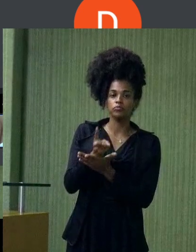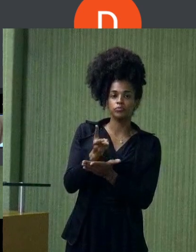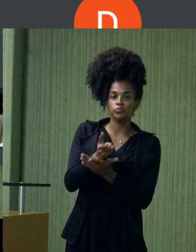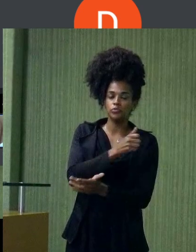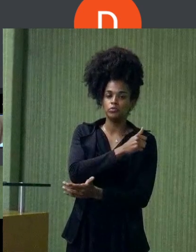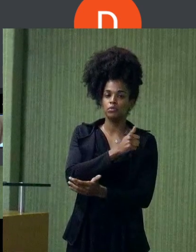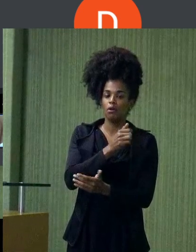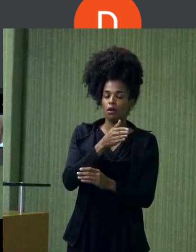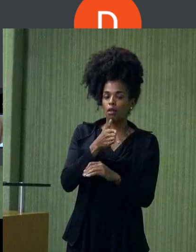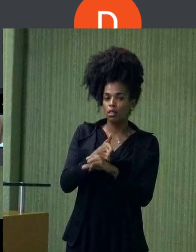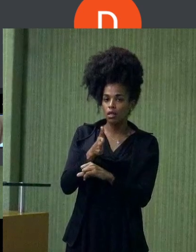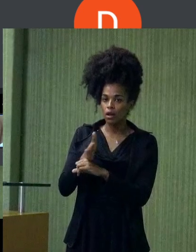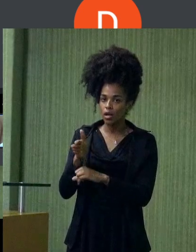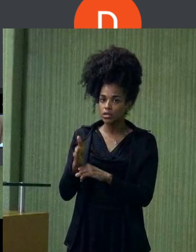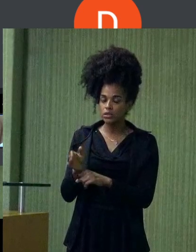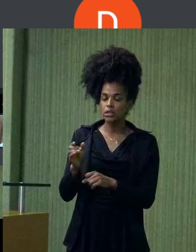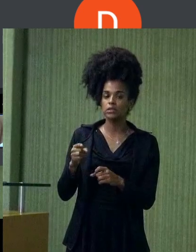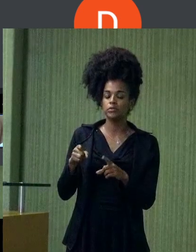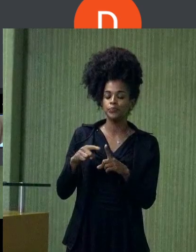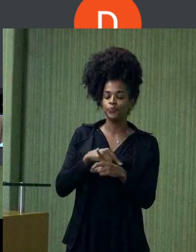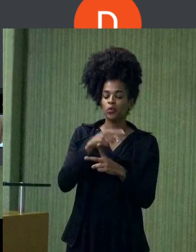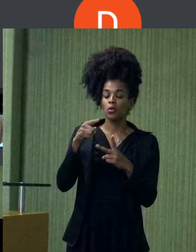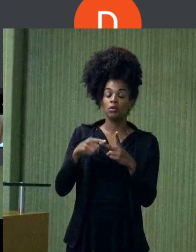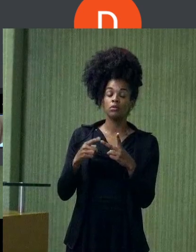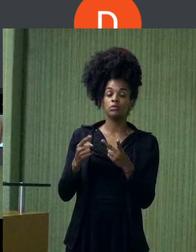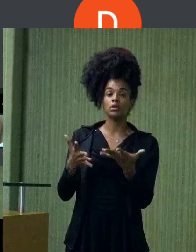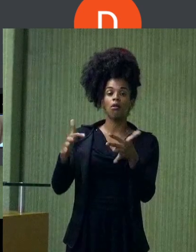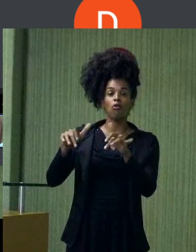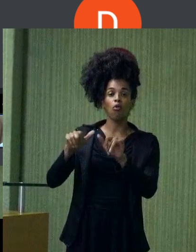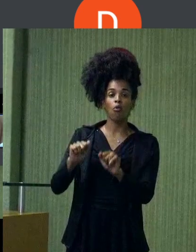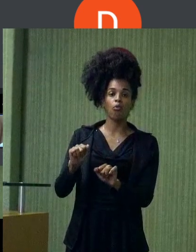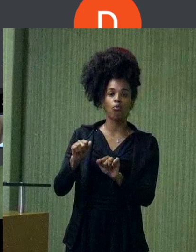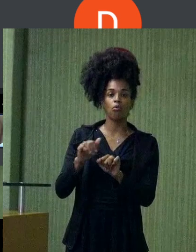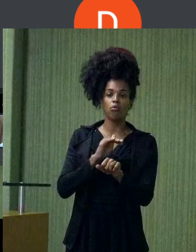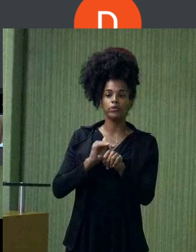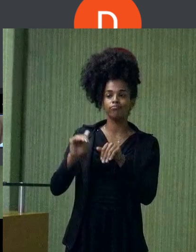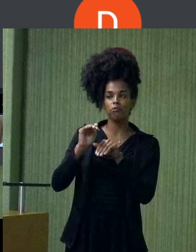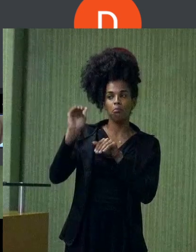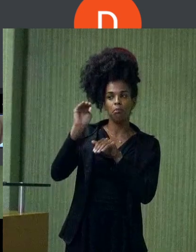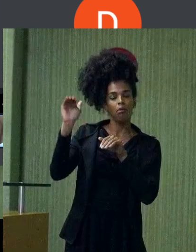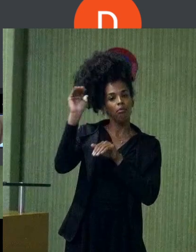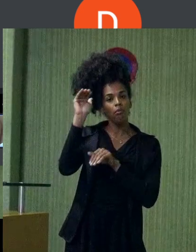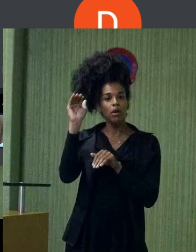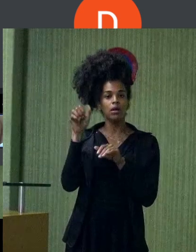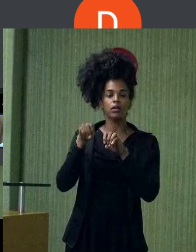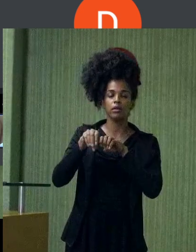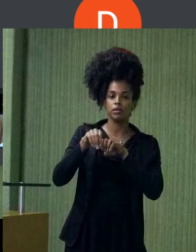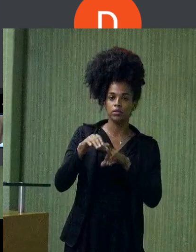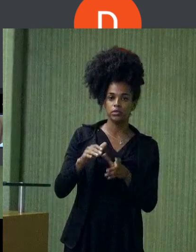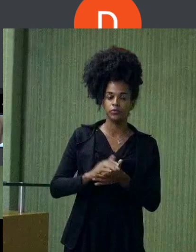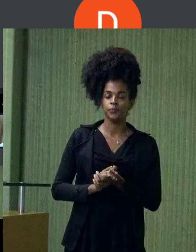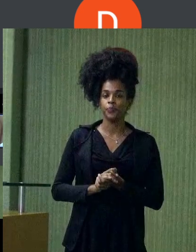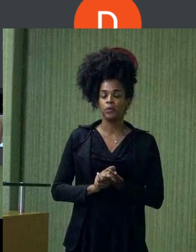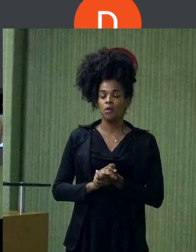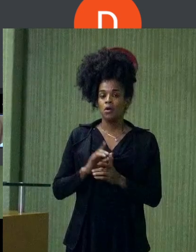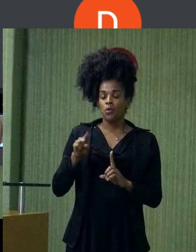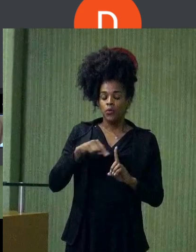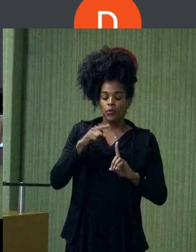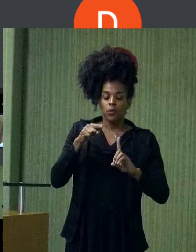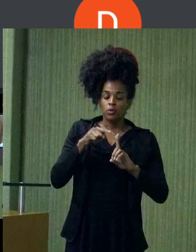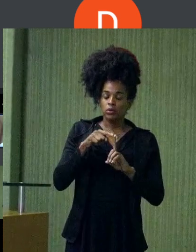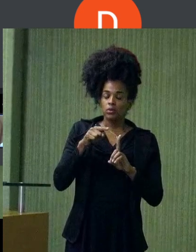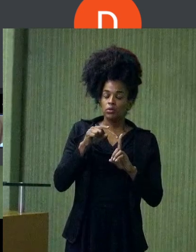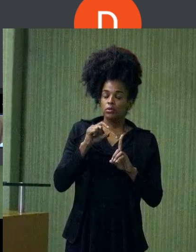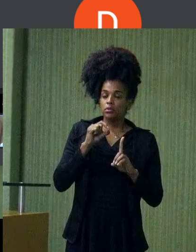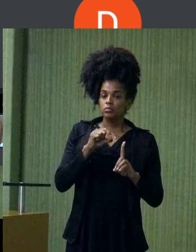aprendizagem no Ensino Fundamental e Médio eh ela tá esboçada em cinco metas né em torno do Objetivo cinco que